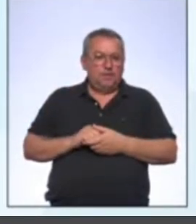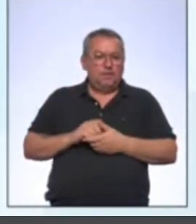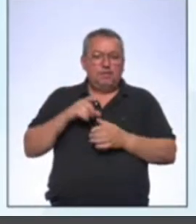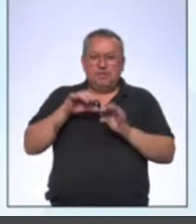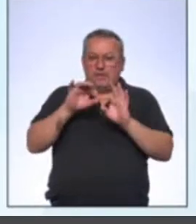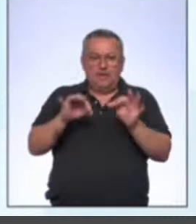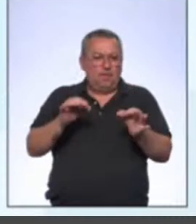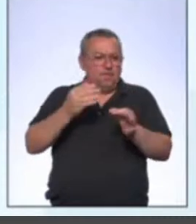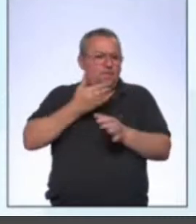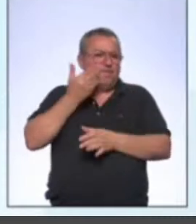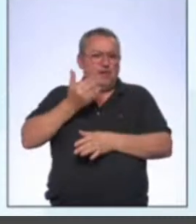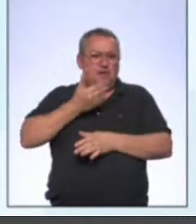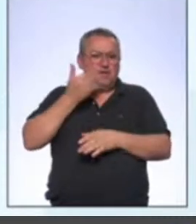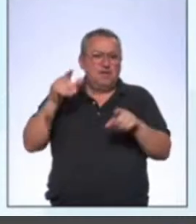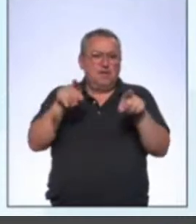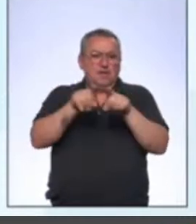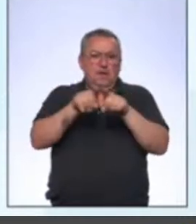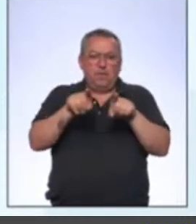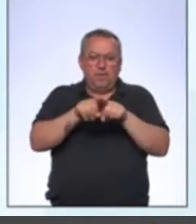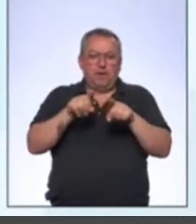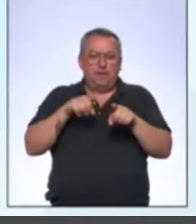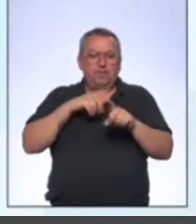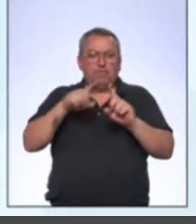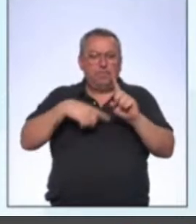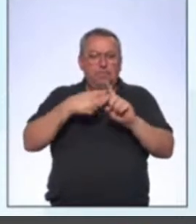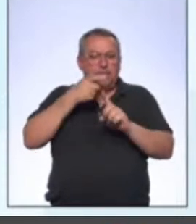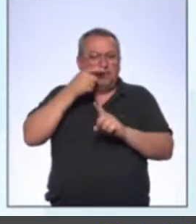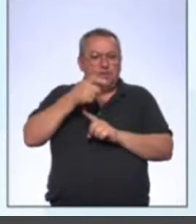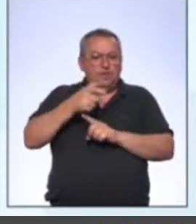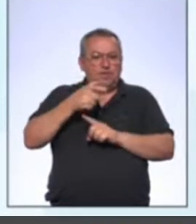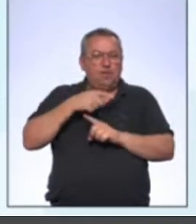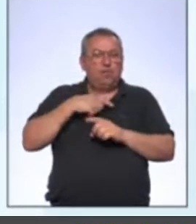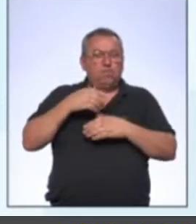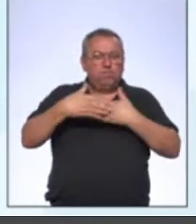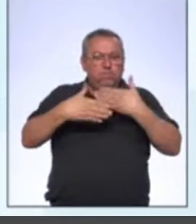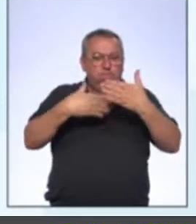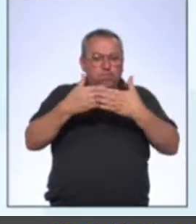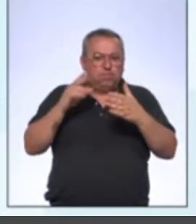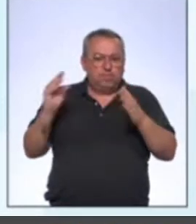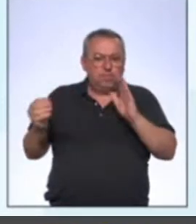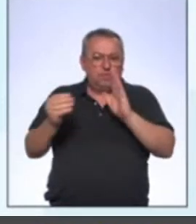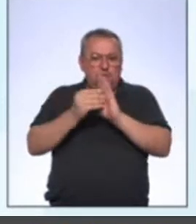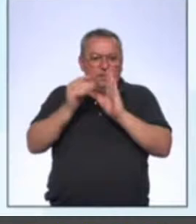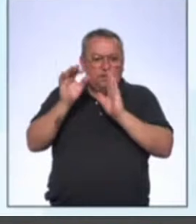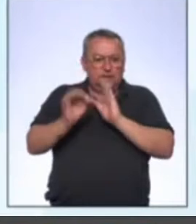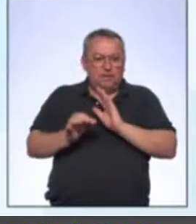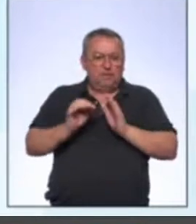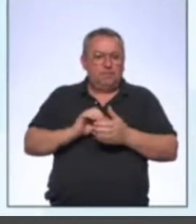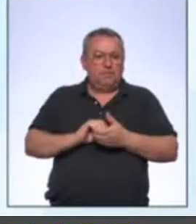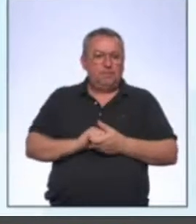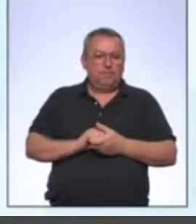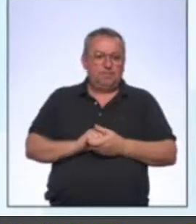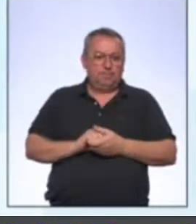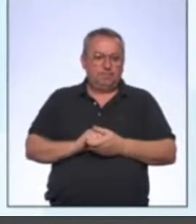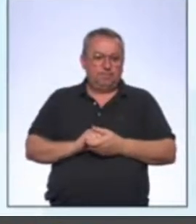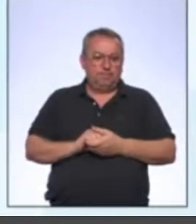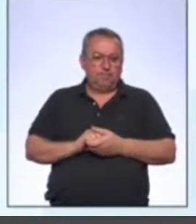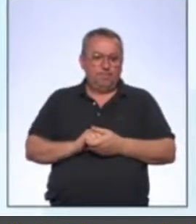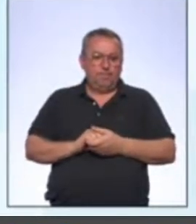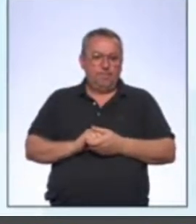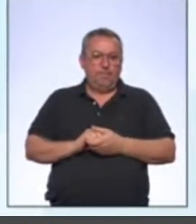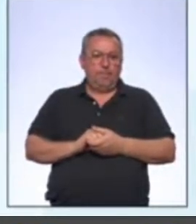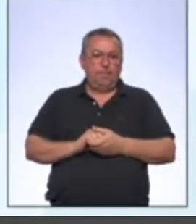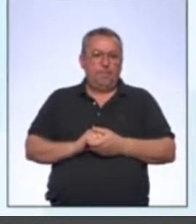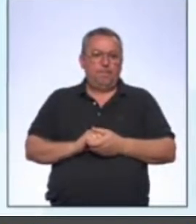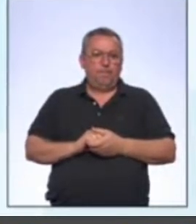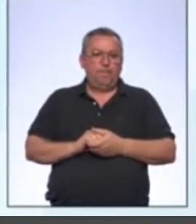bem fácil, e aí a gente, mais à frente, nos slides, a gente marca lá qual que é a certa. Pode adiantar, por